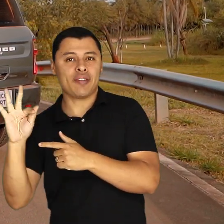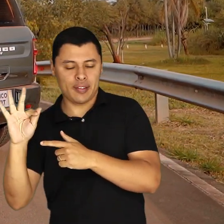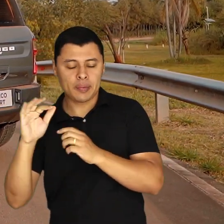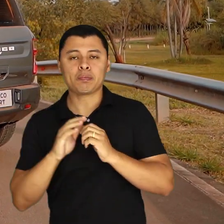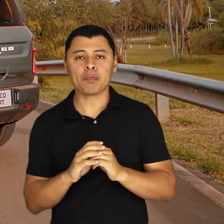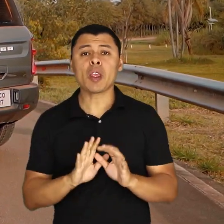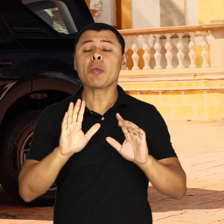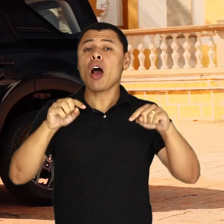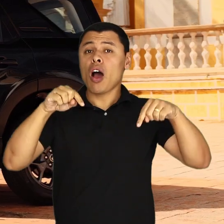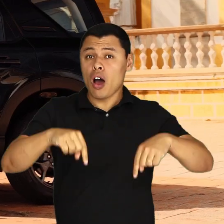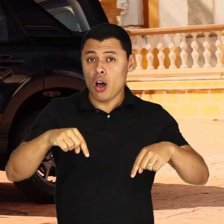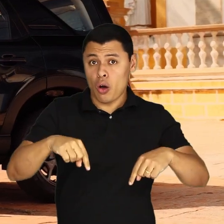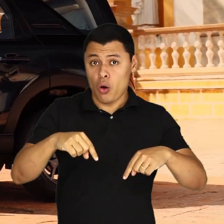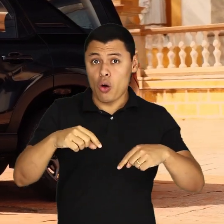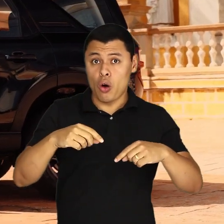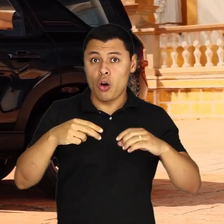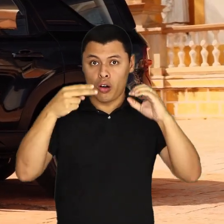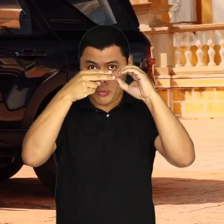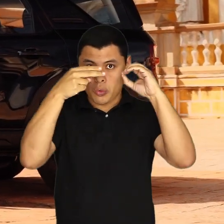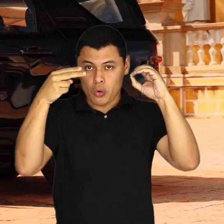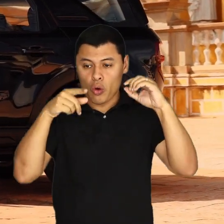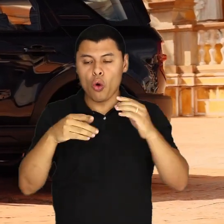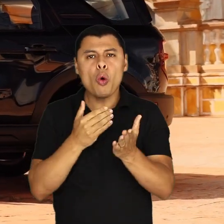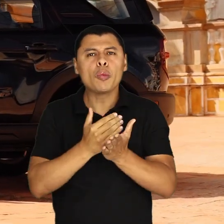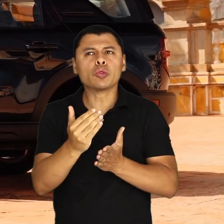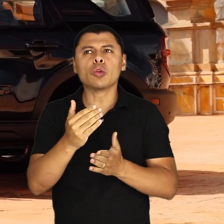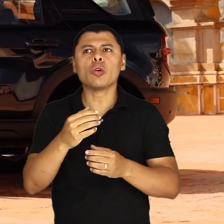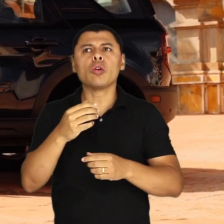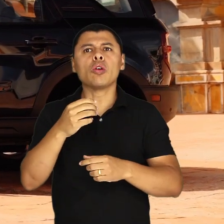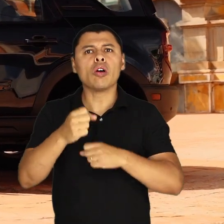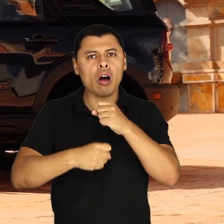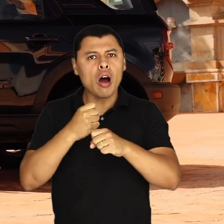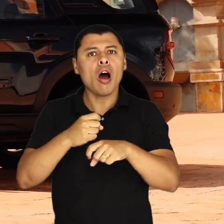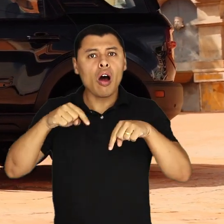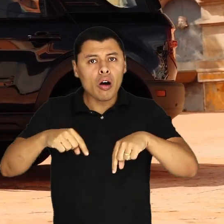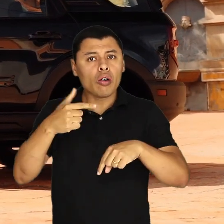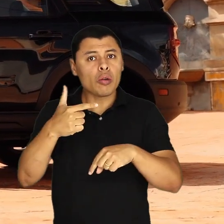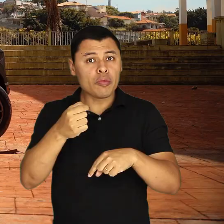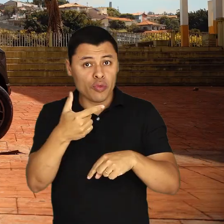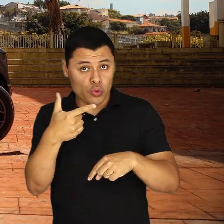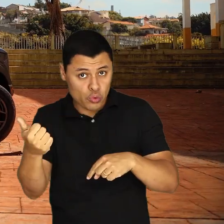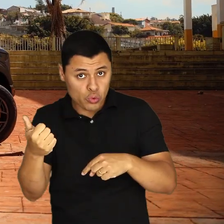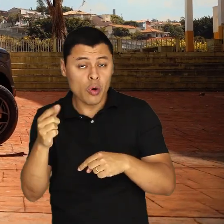6ª geração do Bronco, que é essa aqui que a gente está vendo, que começou a ser produzido inclusive esse